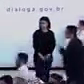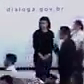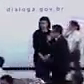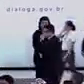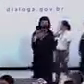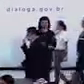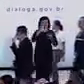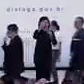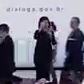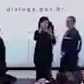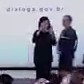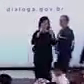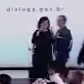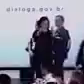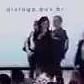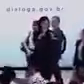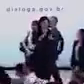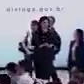Obrigada a todos.